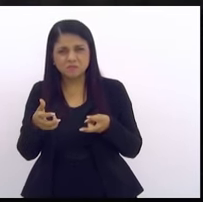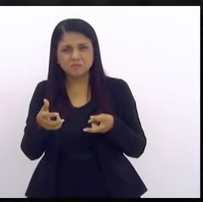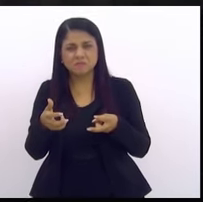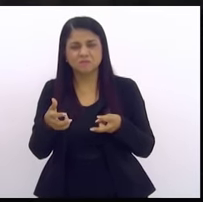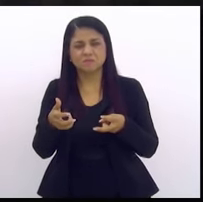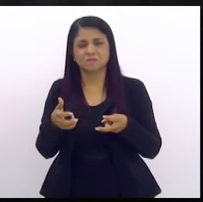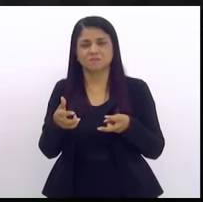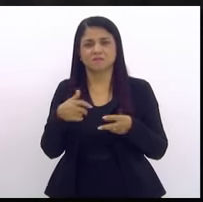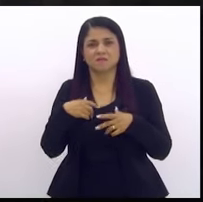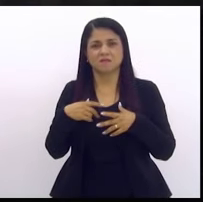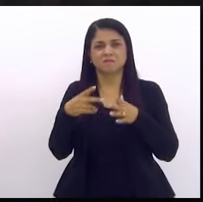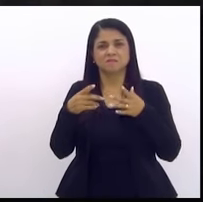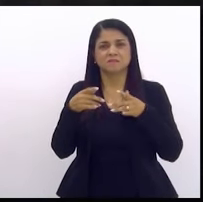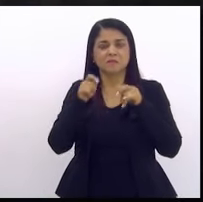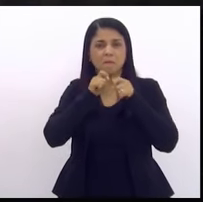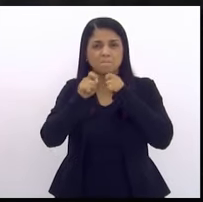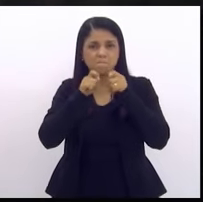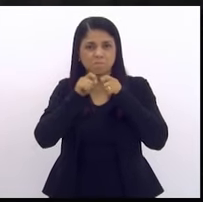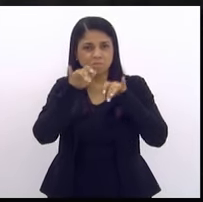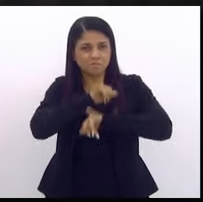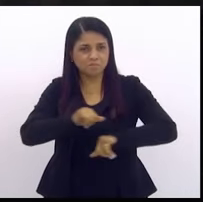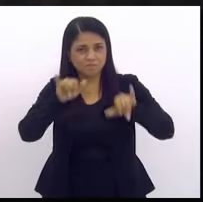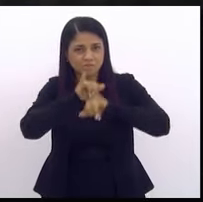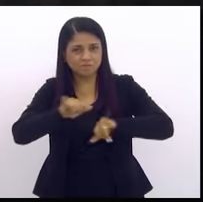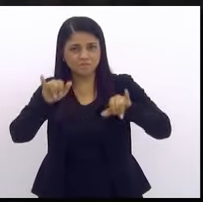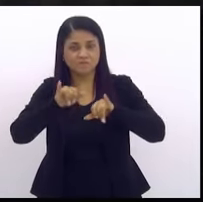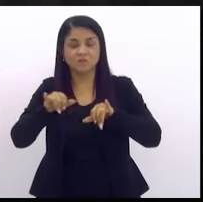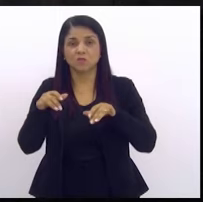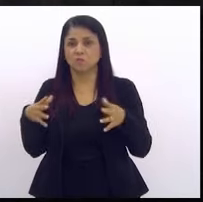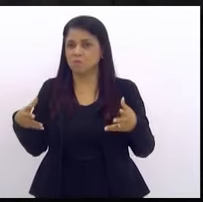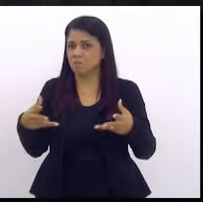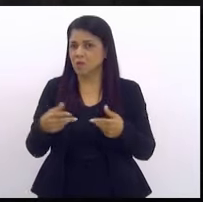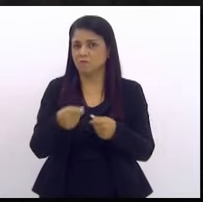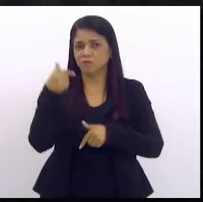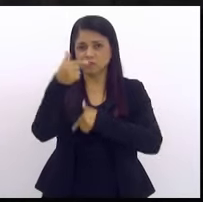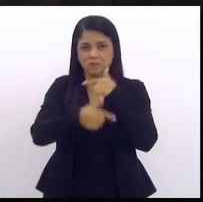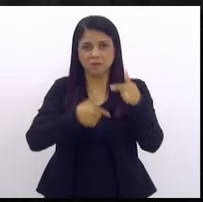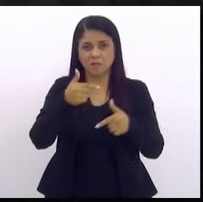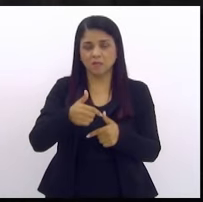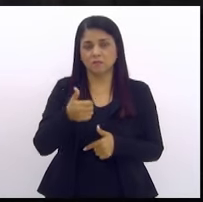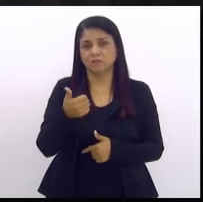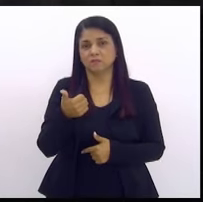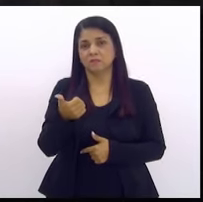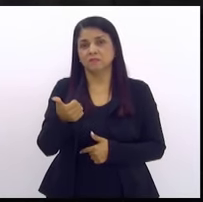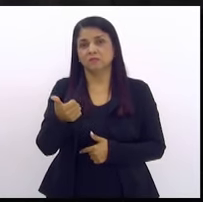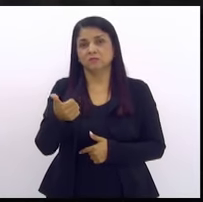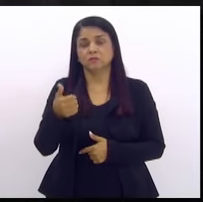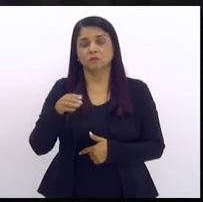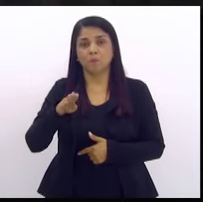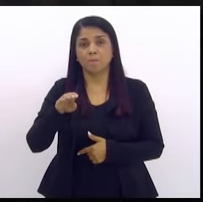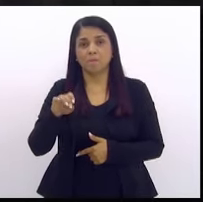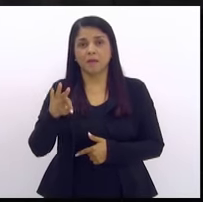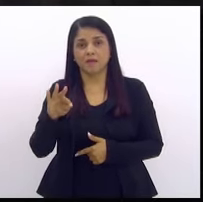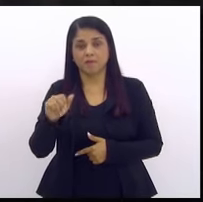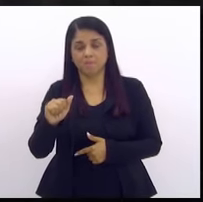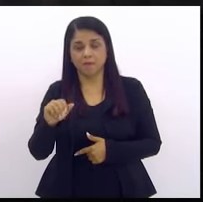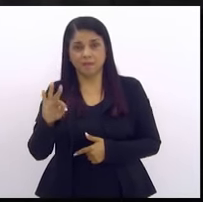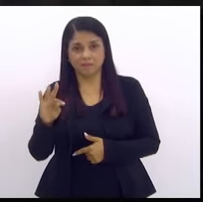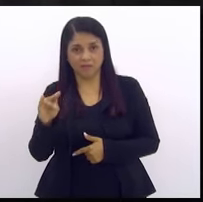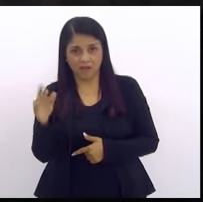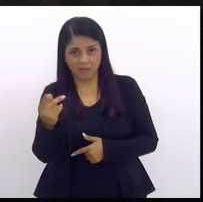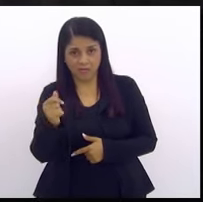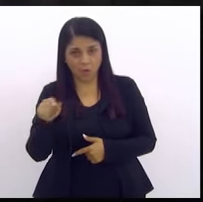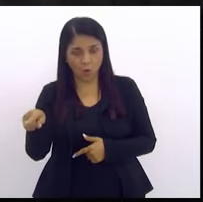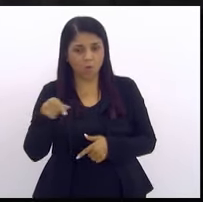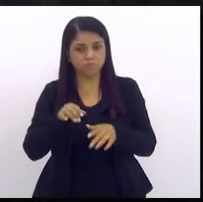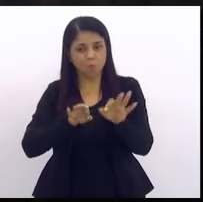falando do excelente trabalho do 15º Batalhão Coronel Eric e todos os policiais, botando ordem como botaram ali no